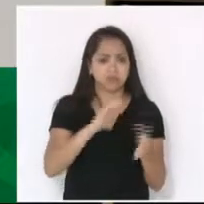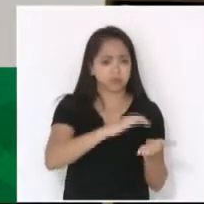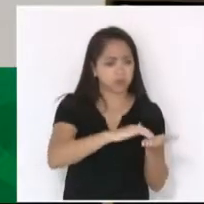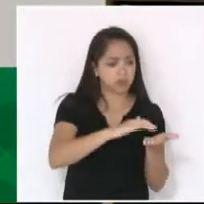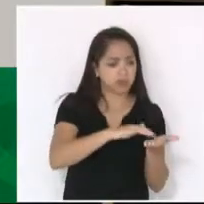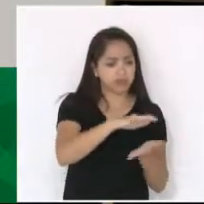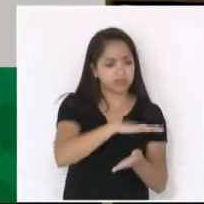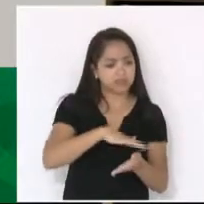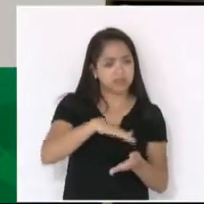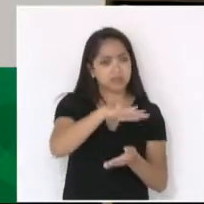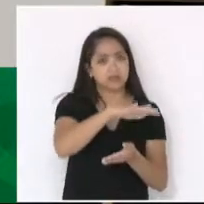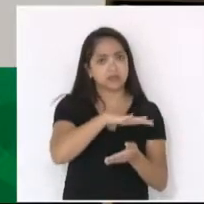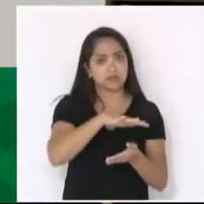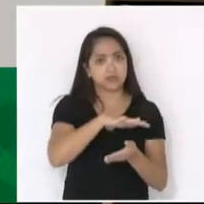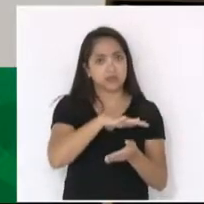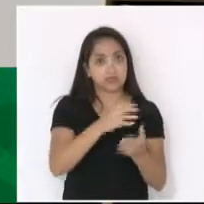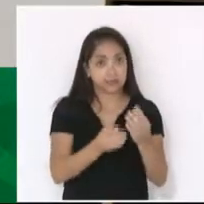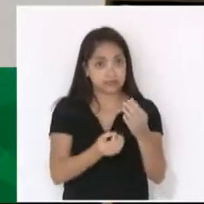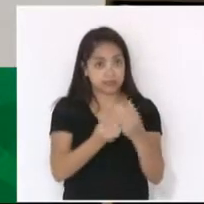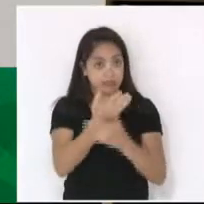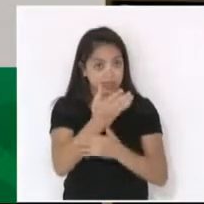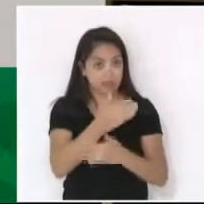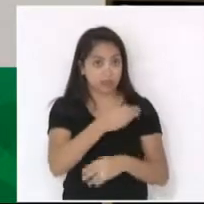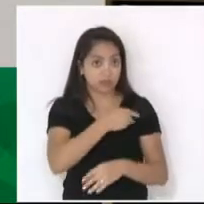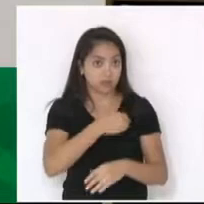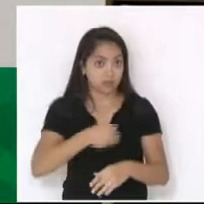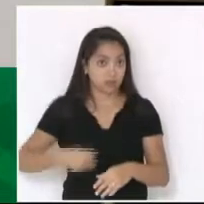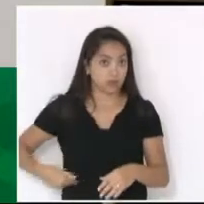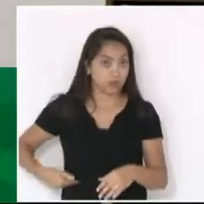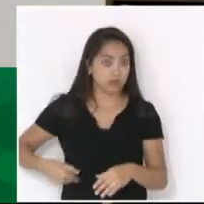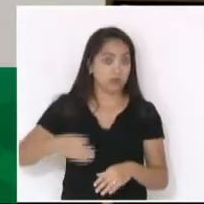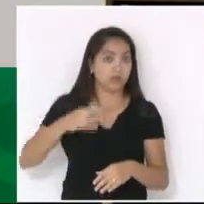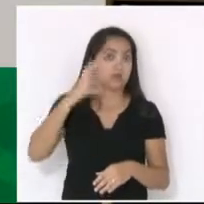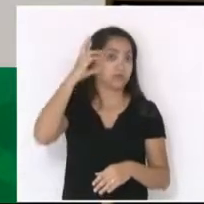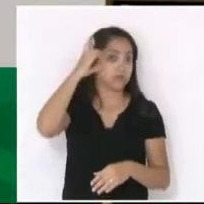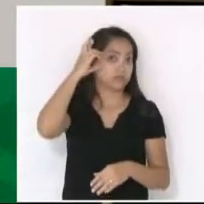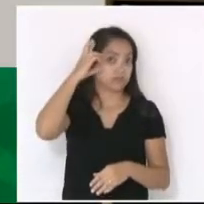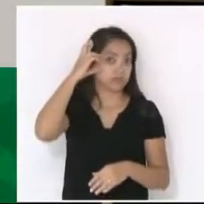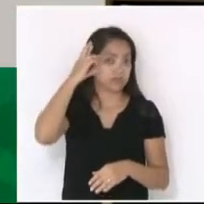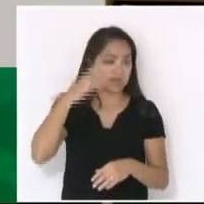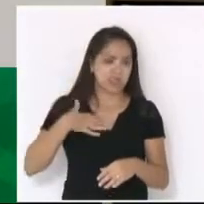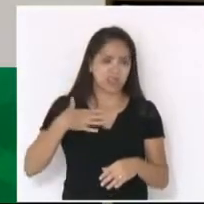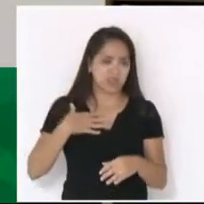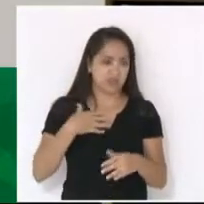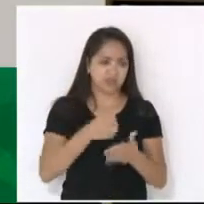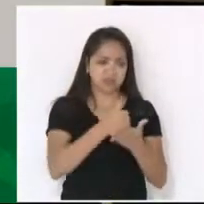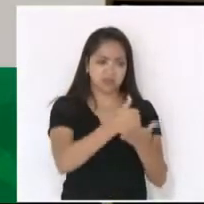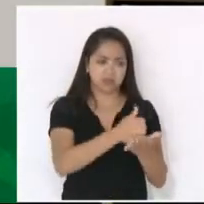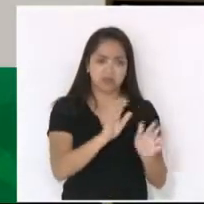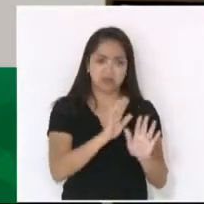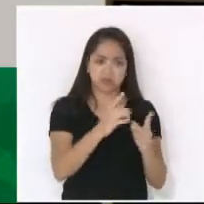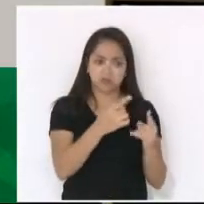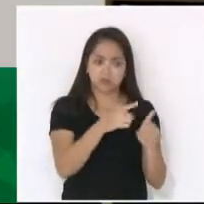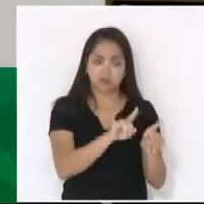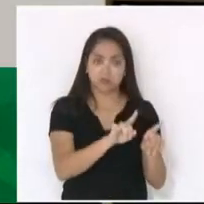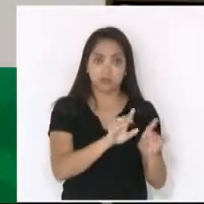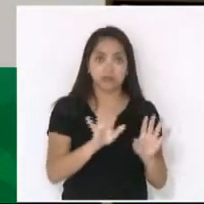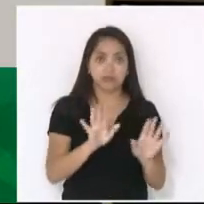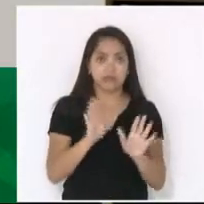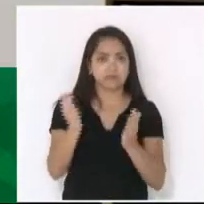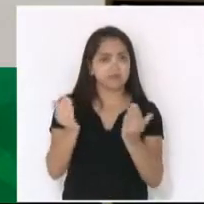criada pelo Raimundo Colombo que eu sou completamente contra essas regionais é mas para fazer um